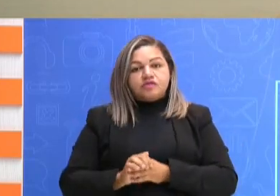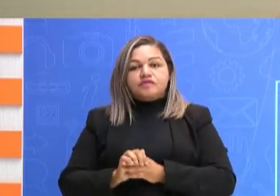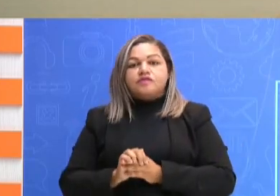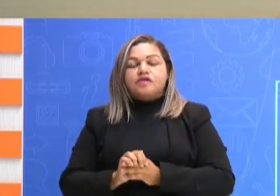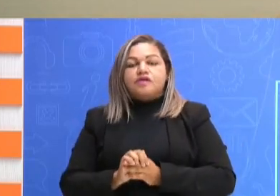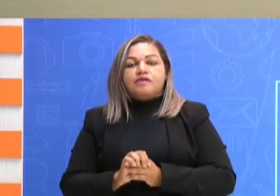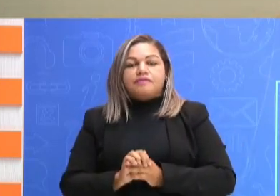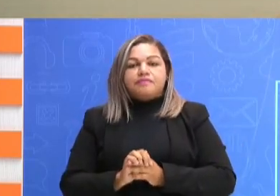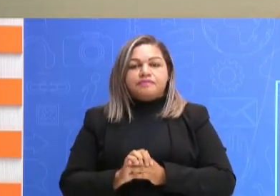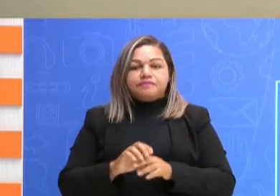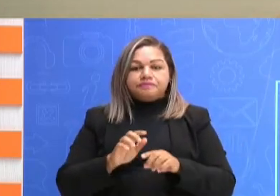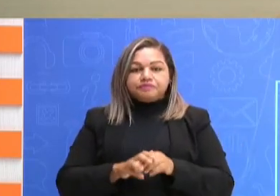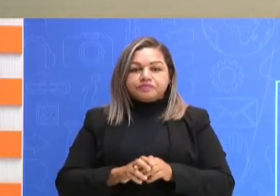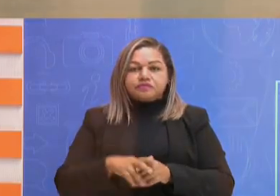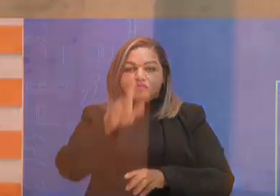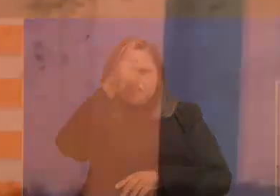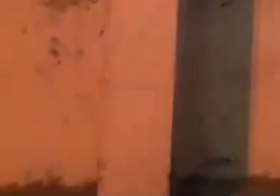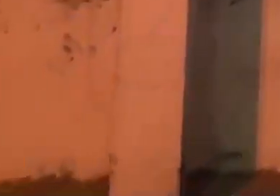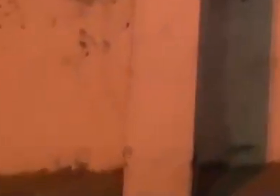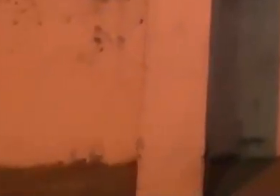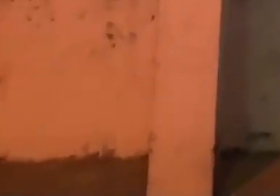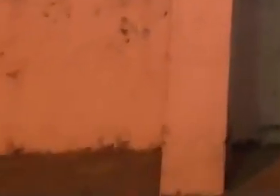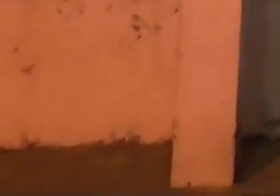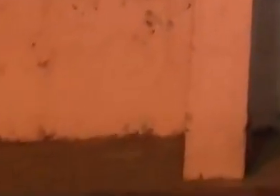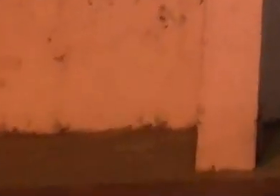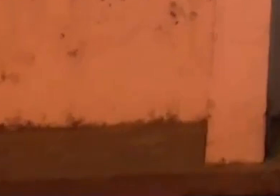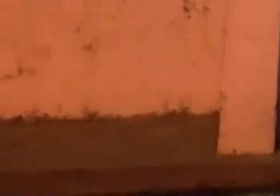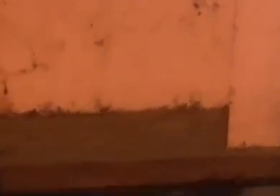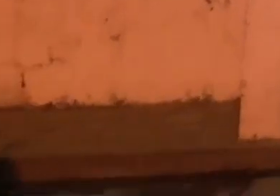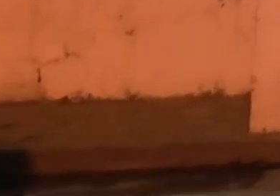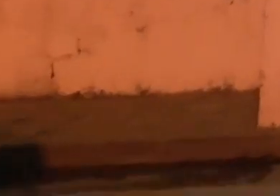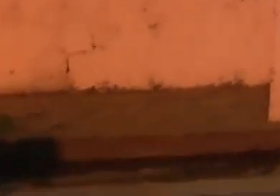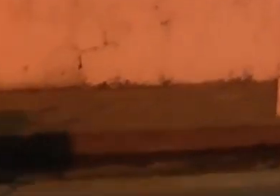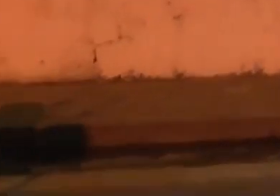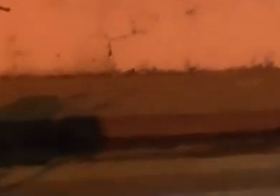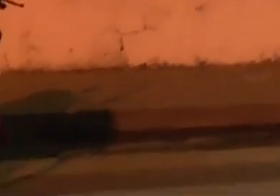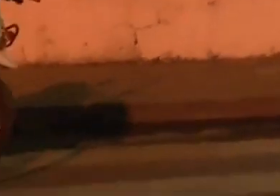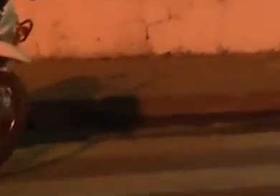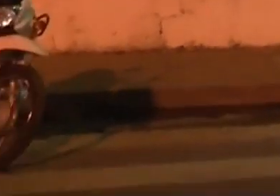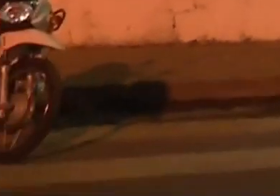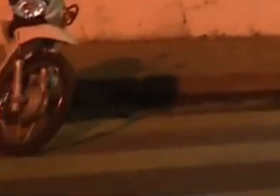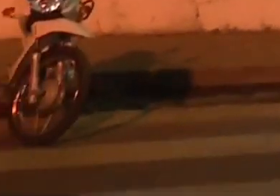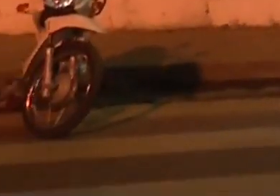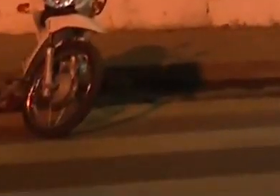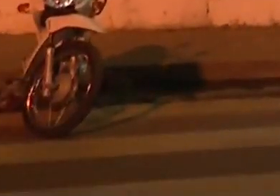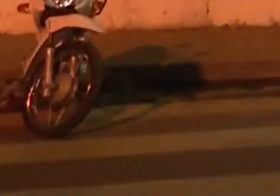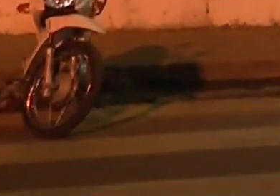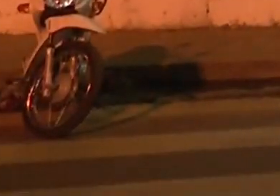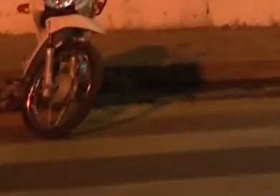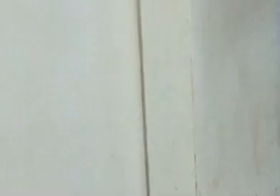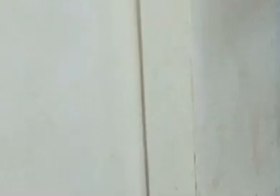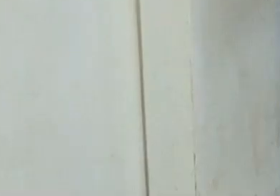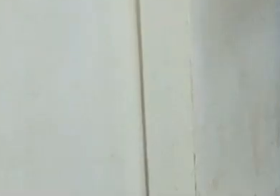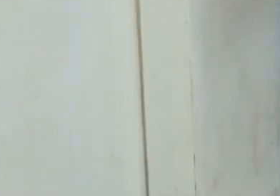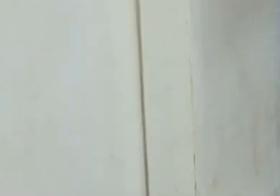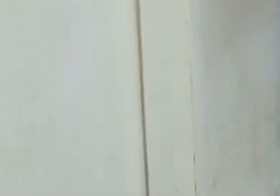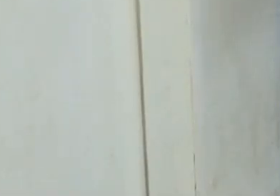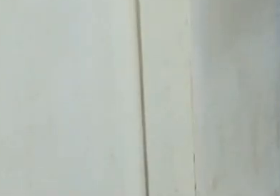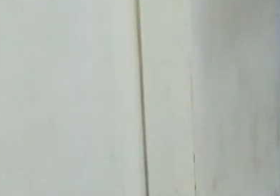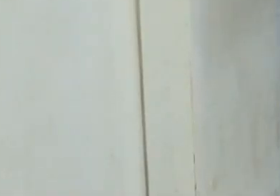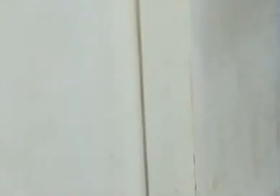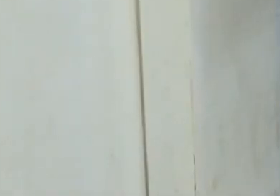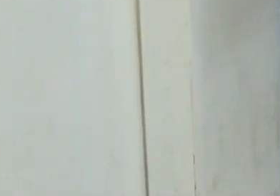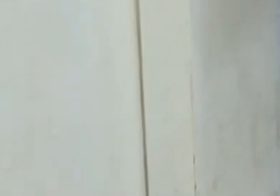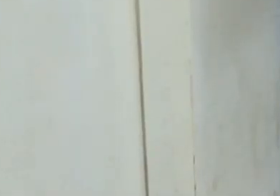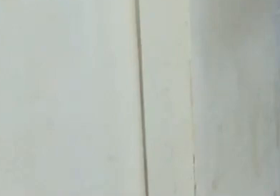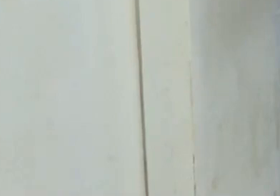agradar nunca. Agora, essas pessoas, tenho certeza que já tiveram oportunidade e nada fizeram. E nós, está aí exemplo passando aí no